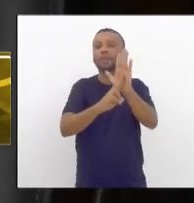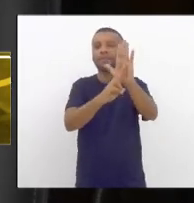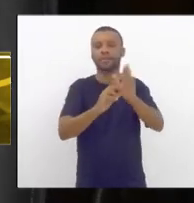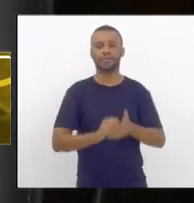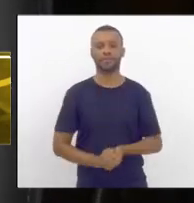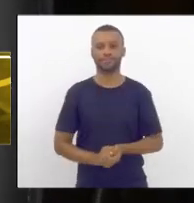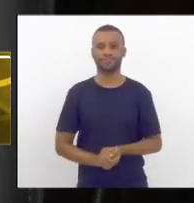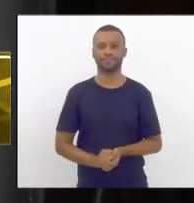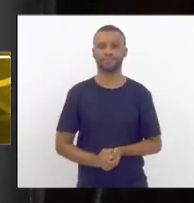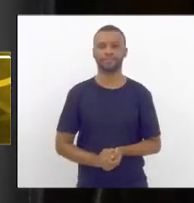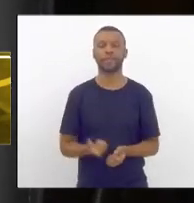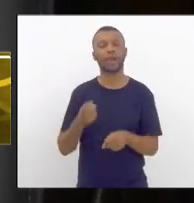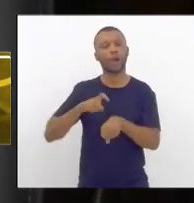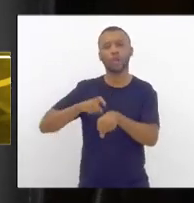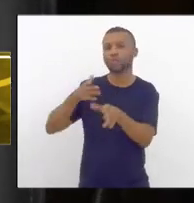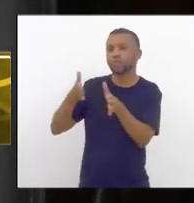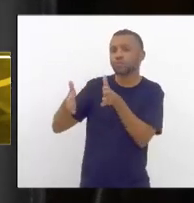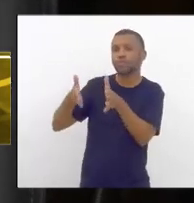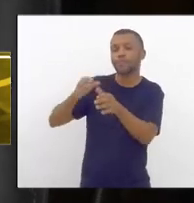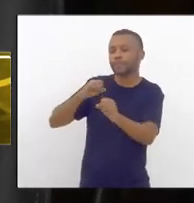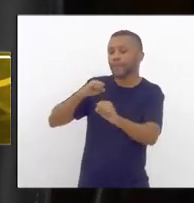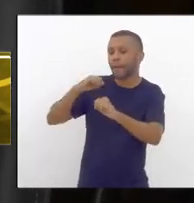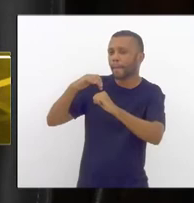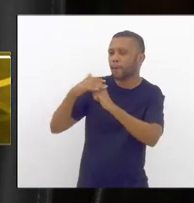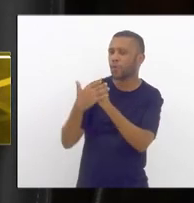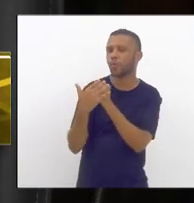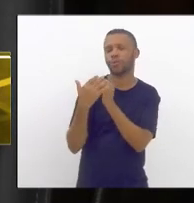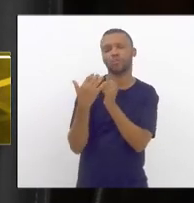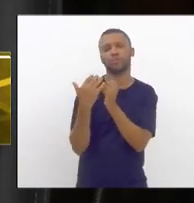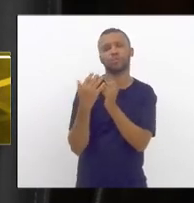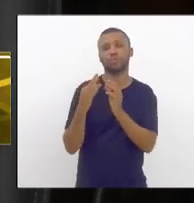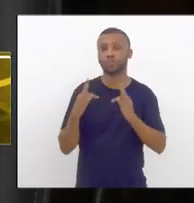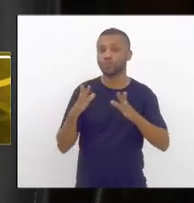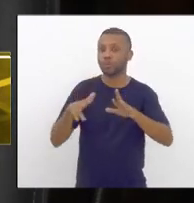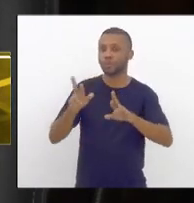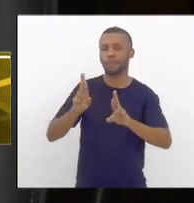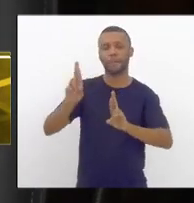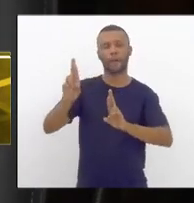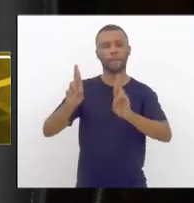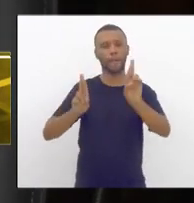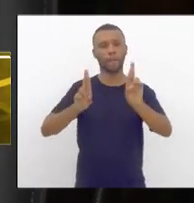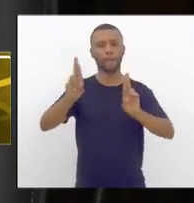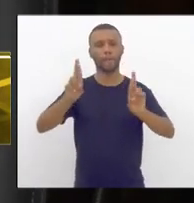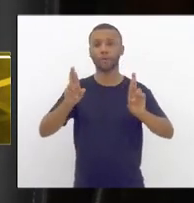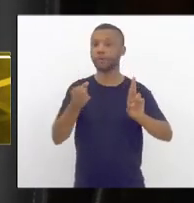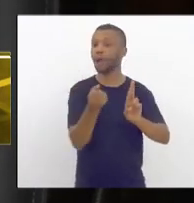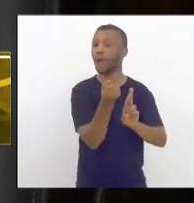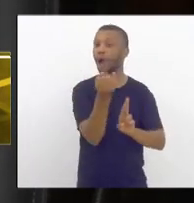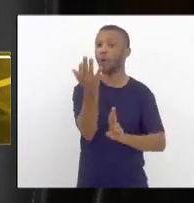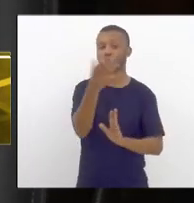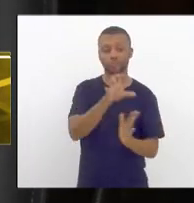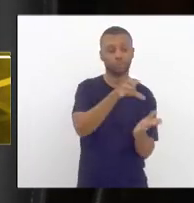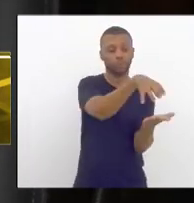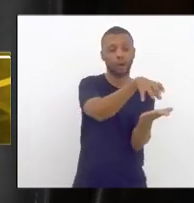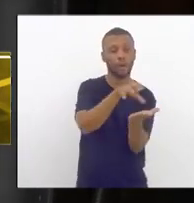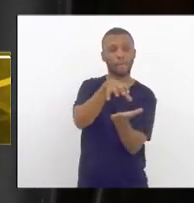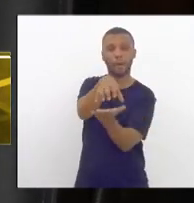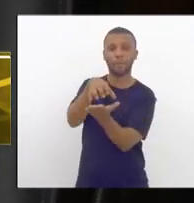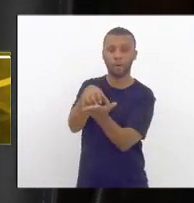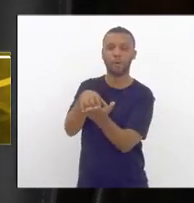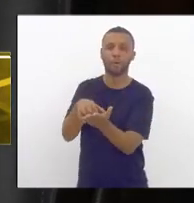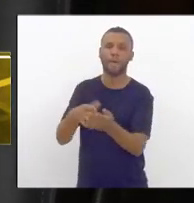pandemia todas as pessoas que estão à frente de alguns setores tiveram que trabalhar